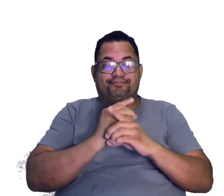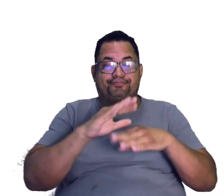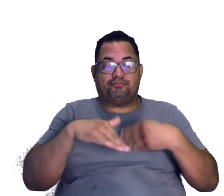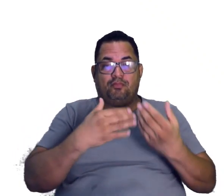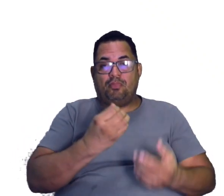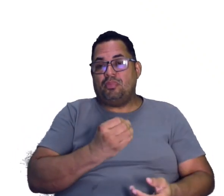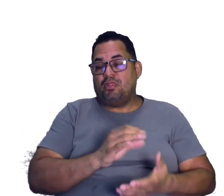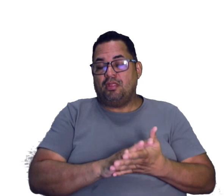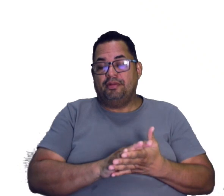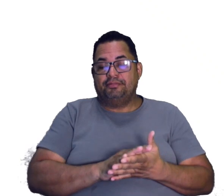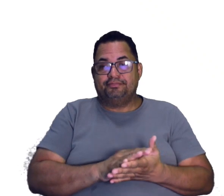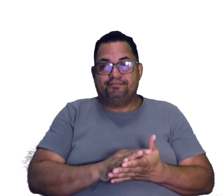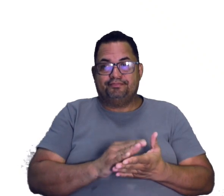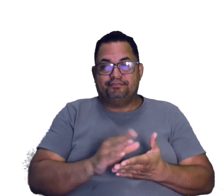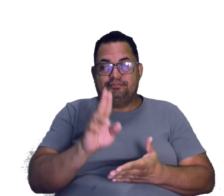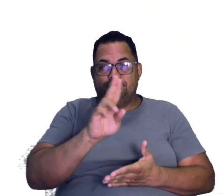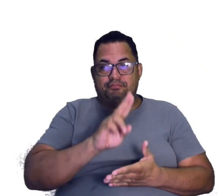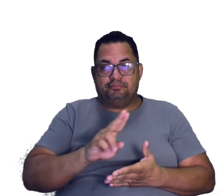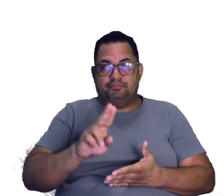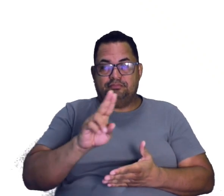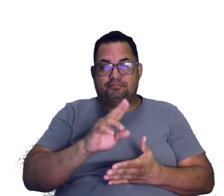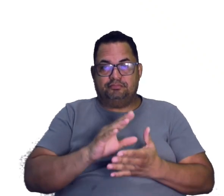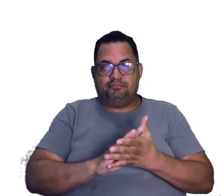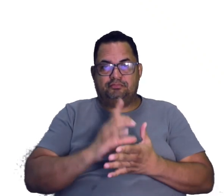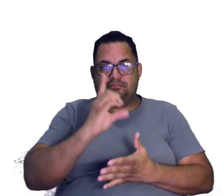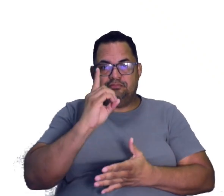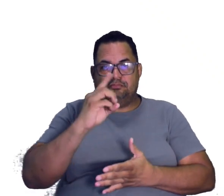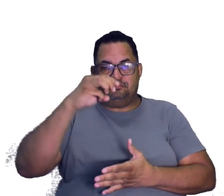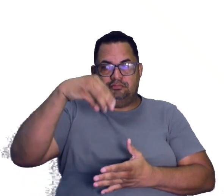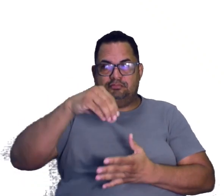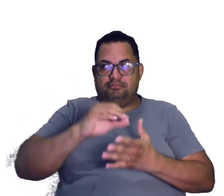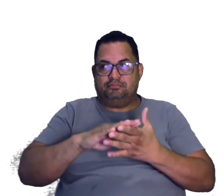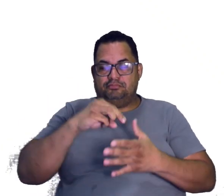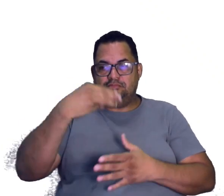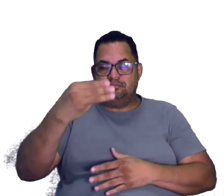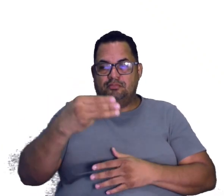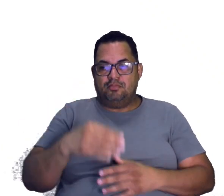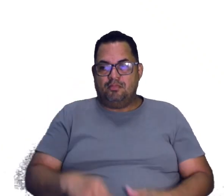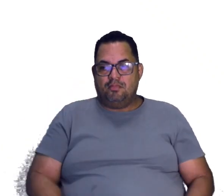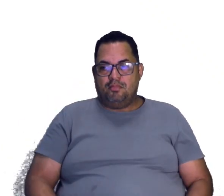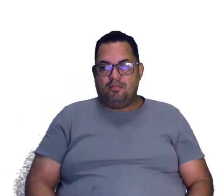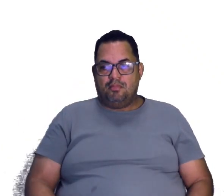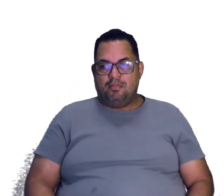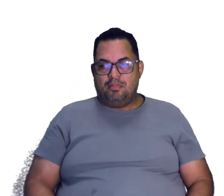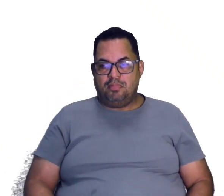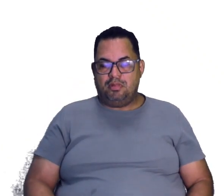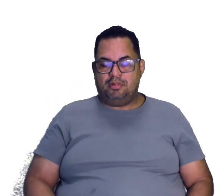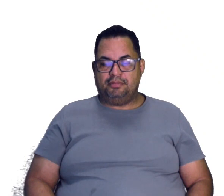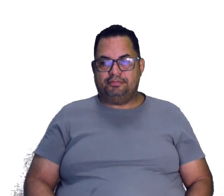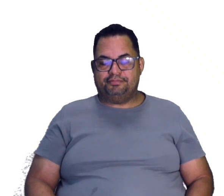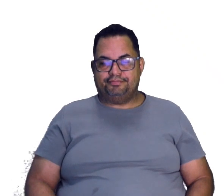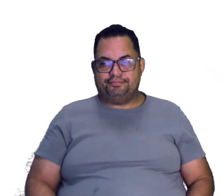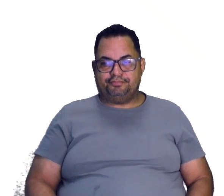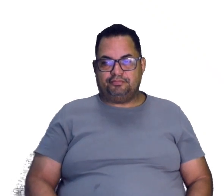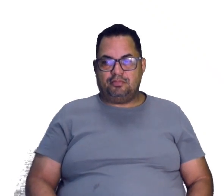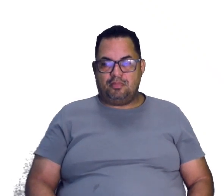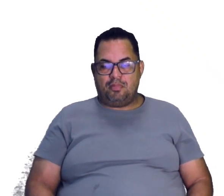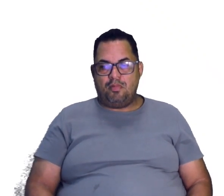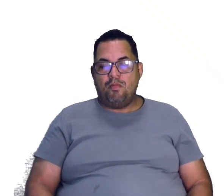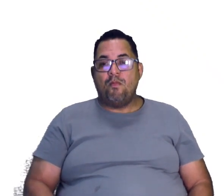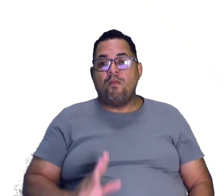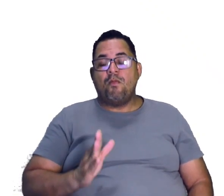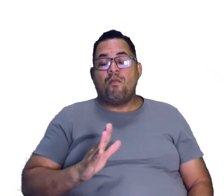o volume dela, só que em decímetro cúbico, que é um submúltiplo. Então, a gente já tem